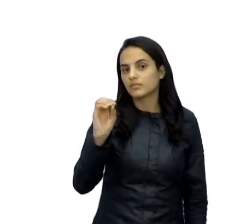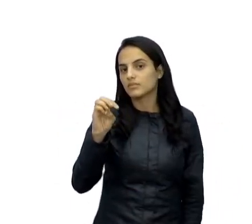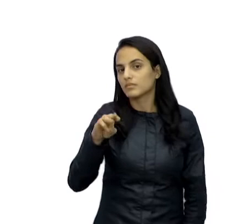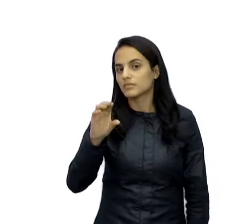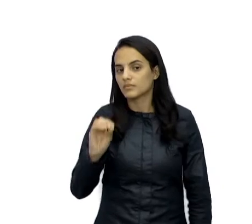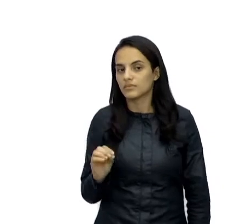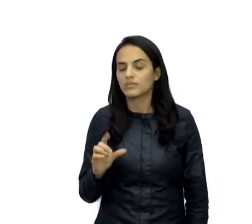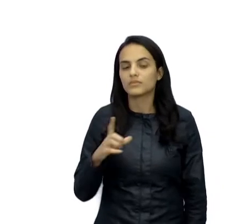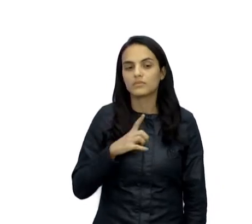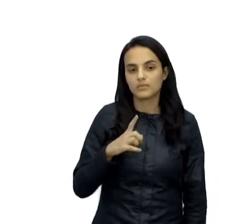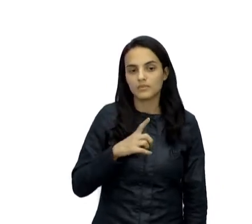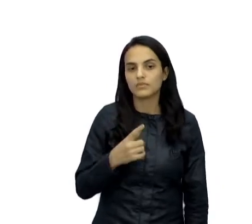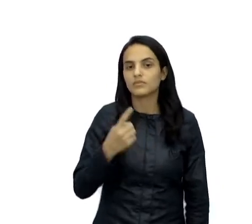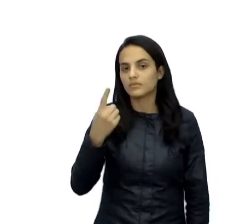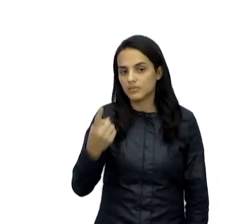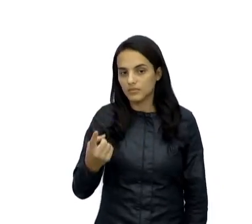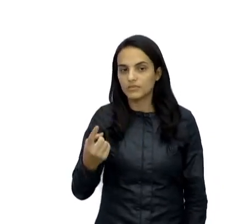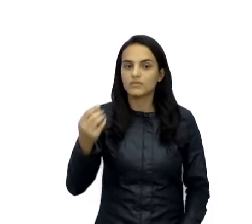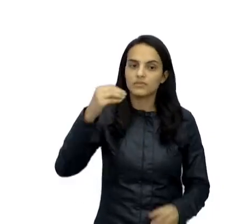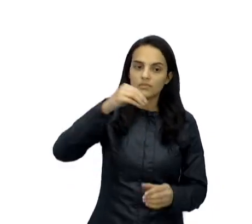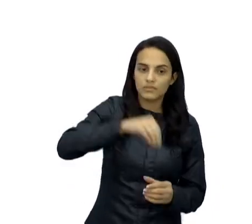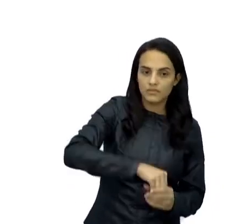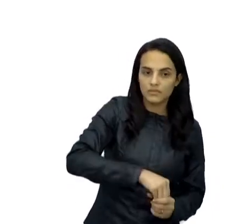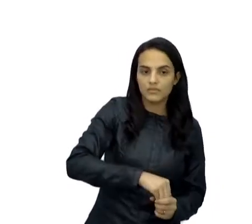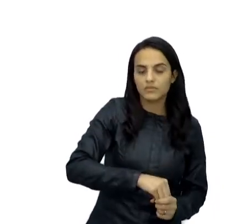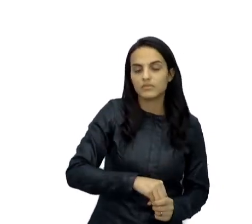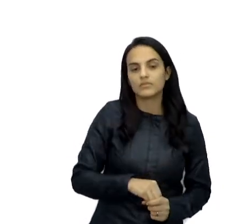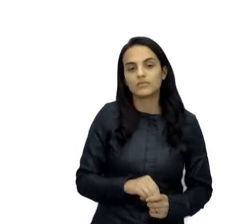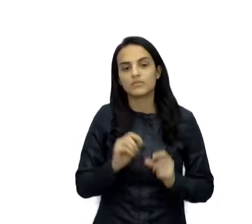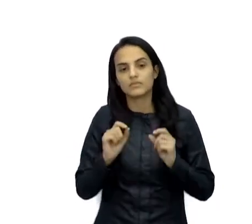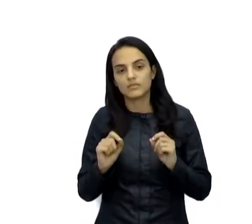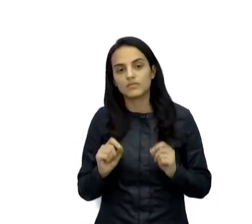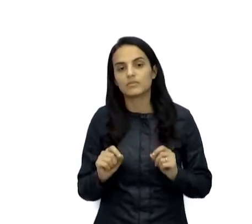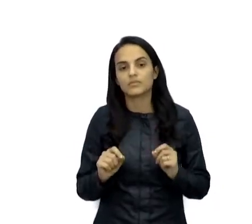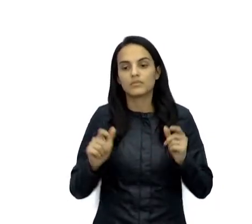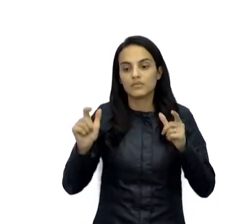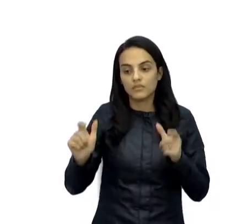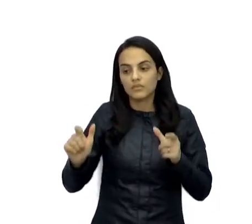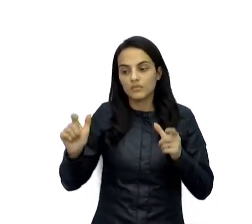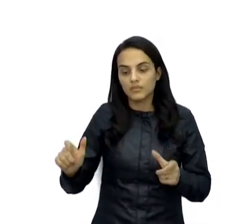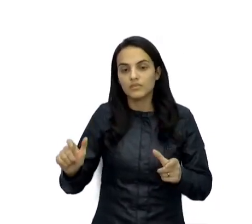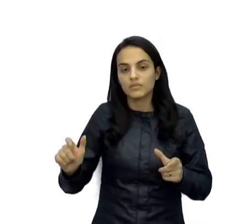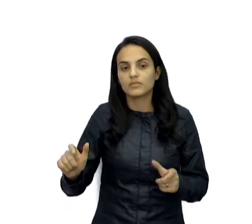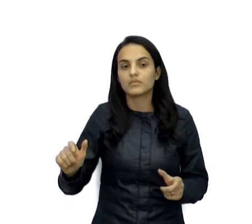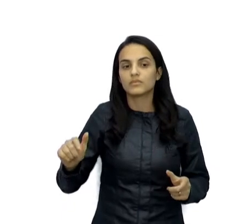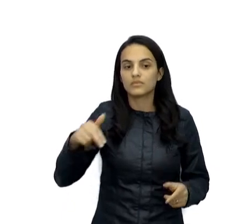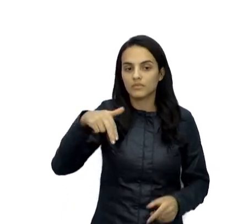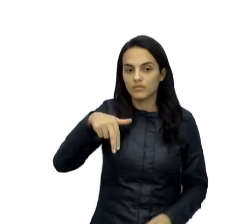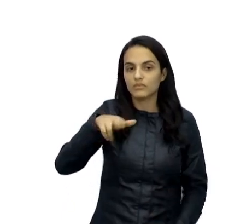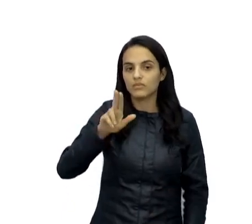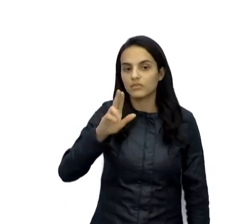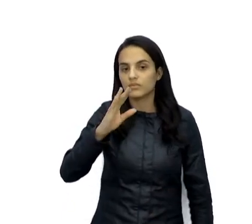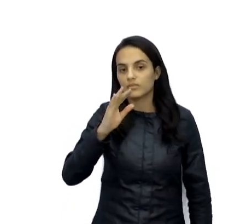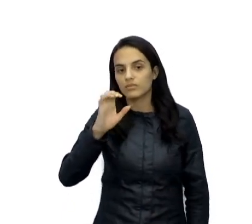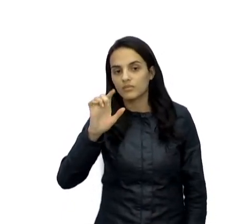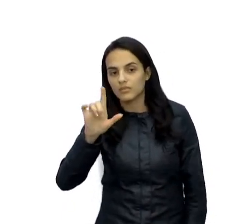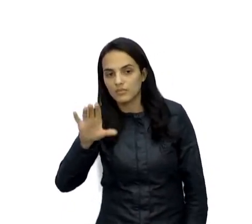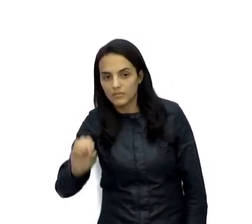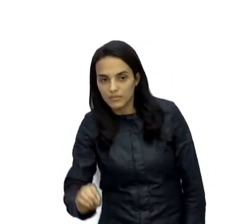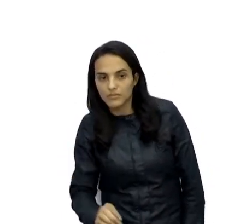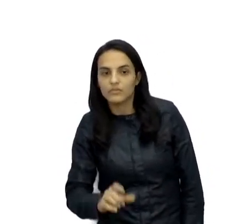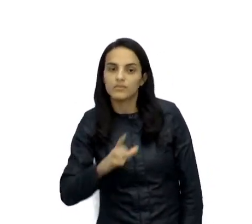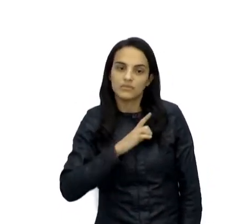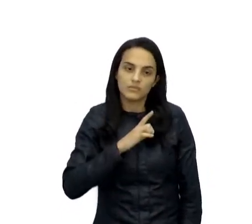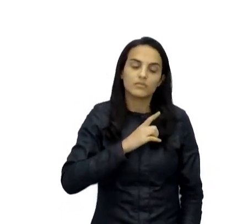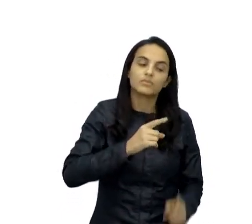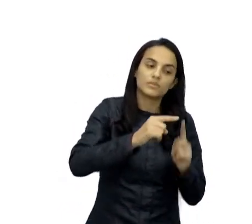átomo, ele tem um interior, que é o núcleo, chamado, um lugar que é chamado de núcleo, onde tem os prótons, que estão cargas